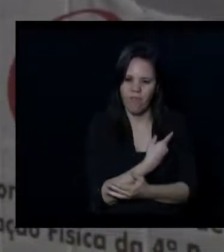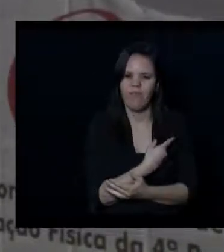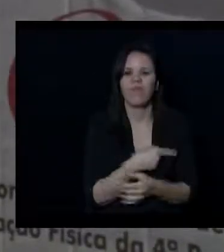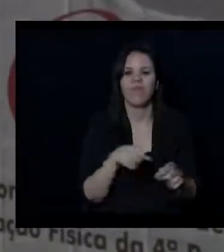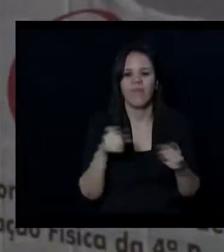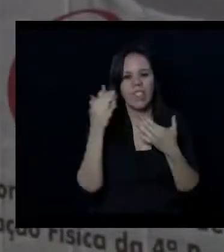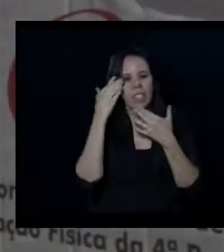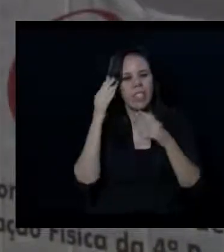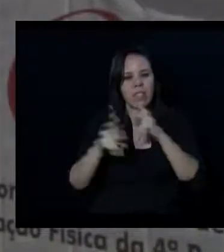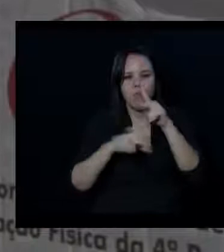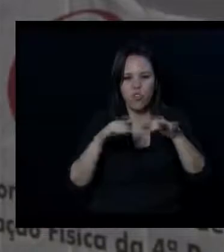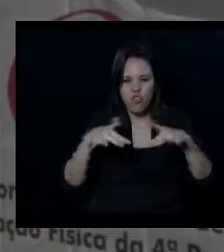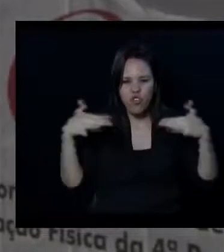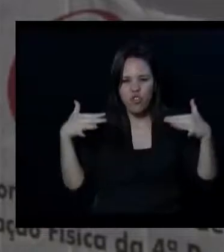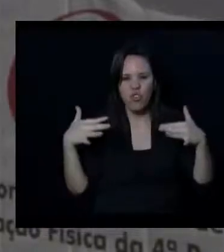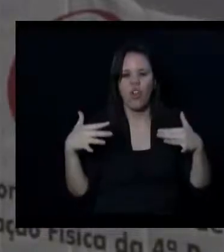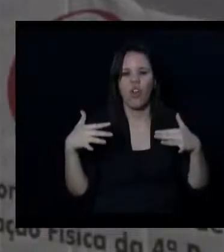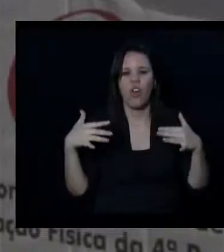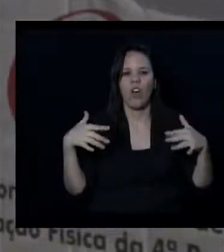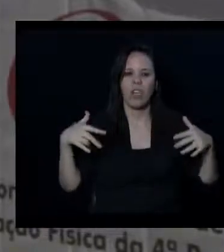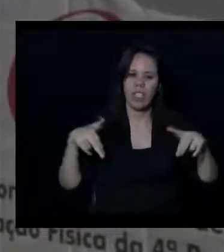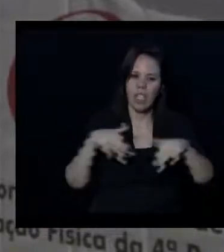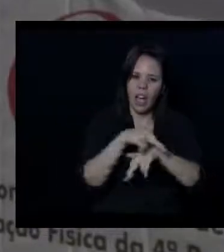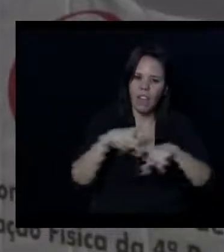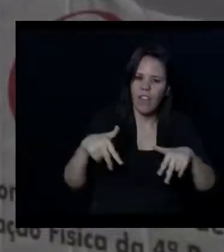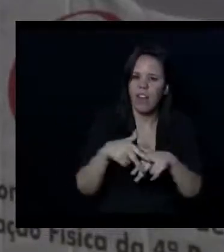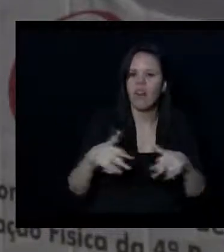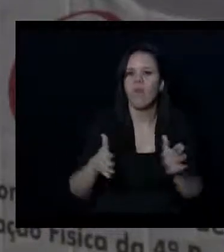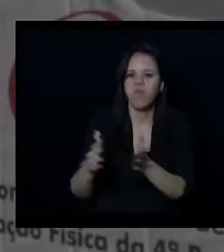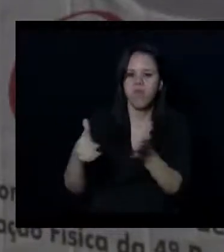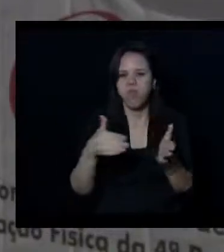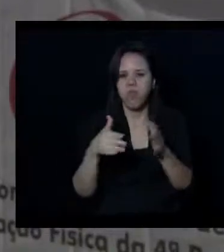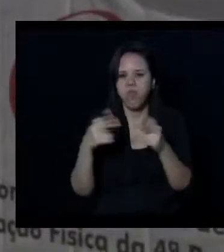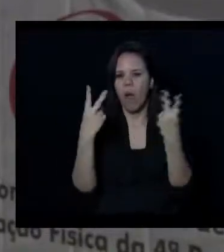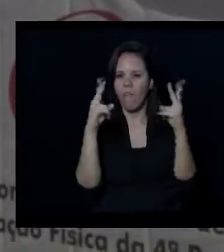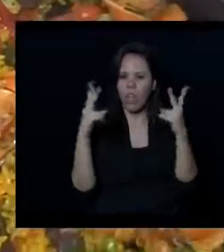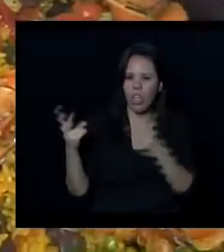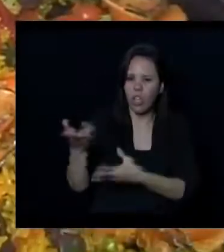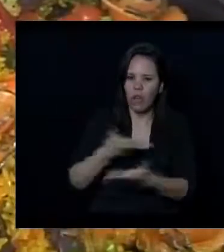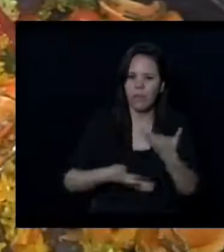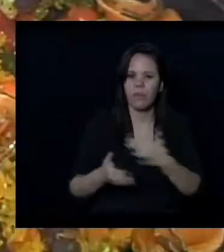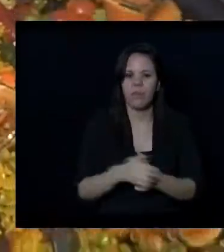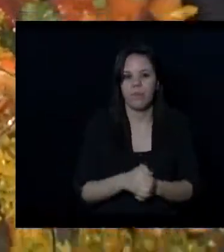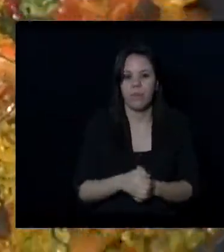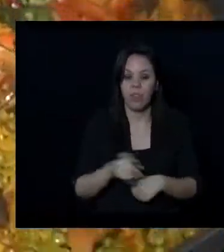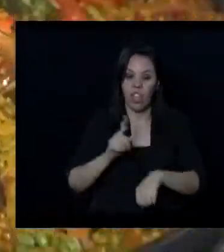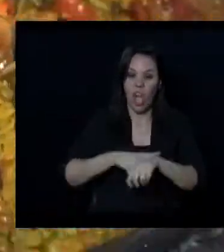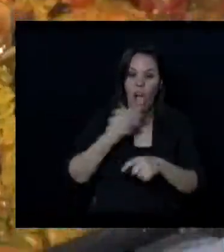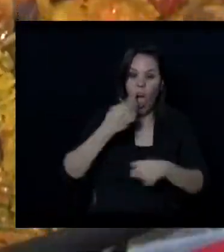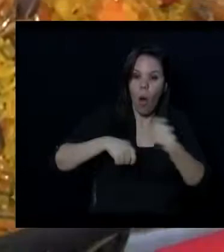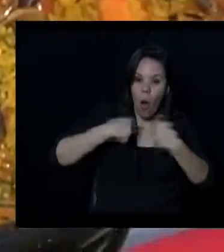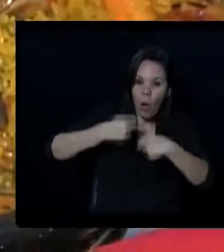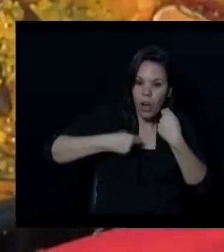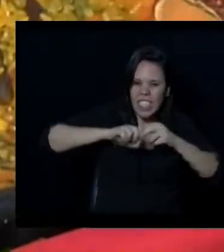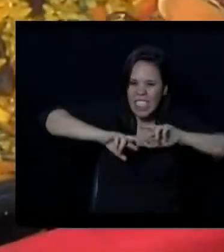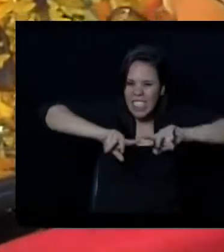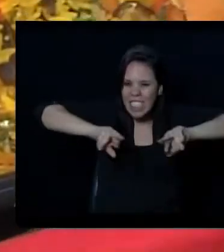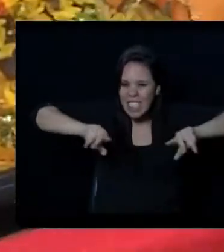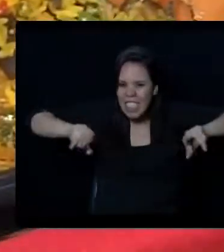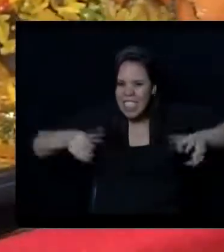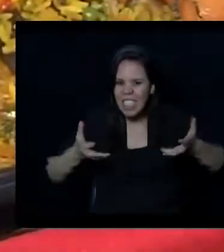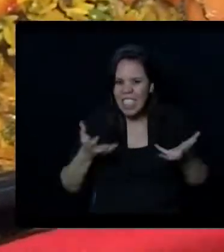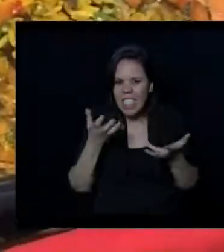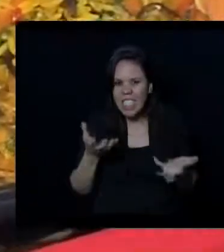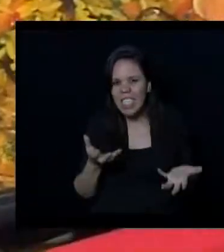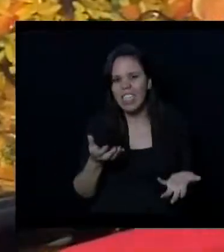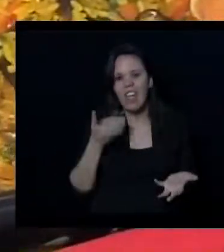agradecer a torcida pelo caminho, porque eu costumo falar, é uma vitória de um compartilhado por todos. No almoço, muitas opções para quem queria curtir